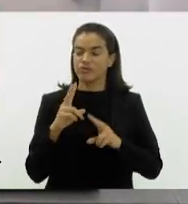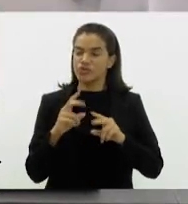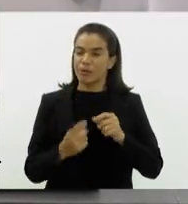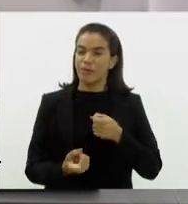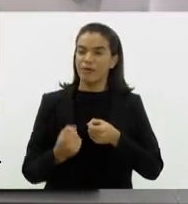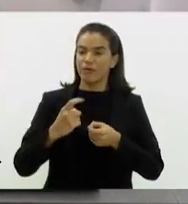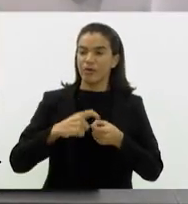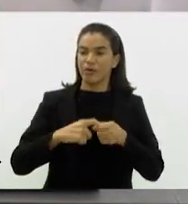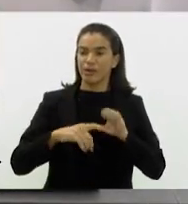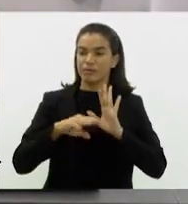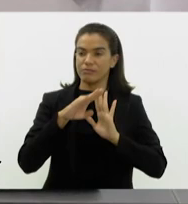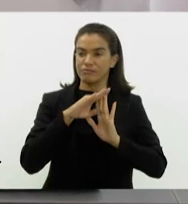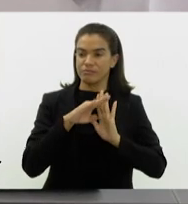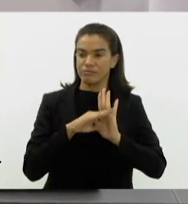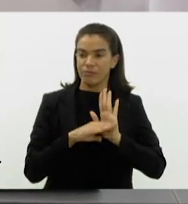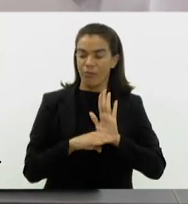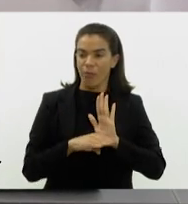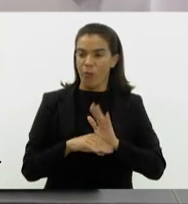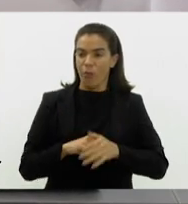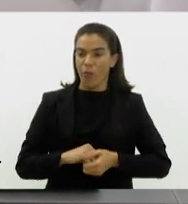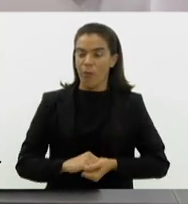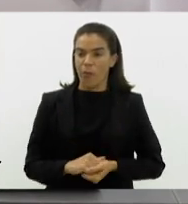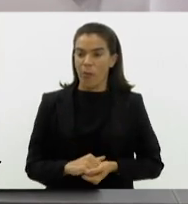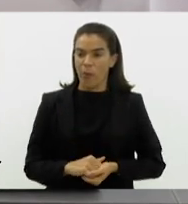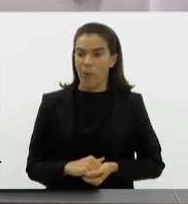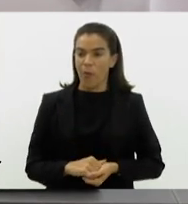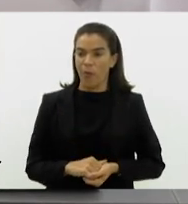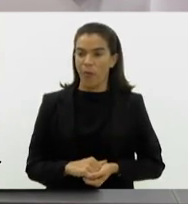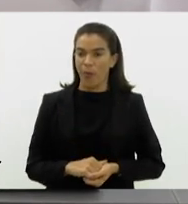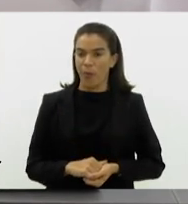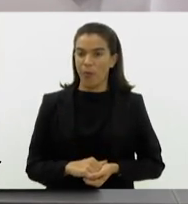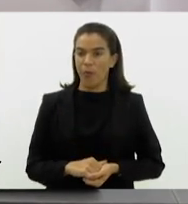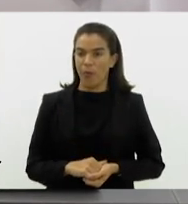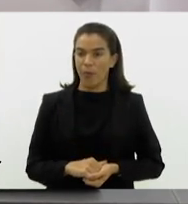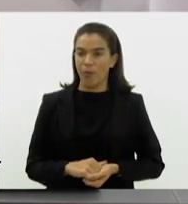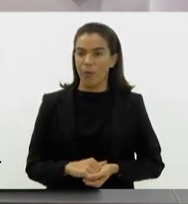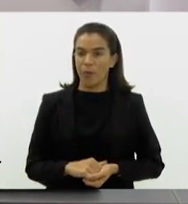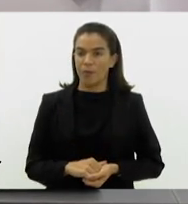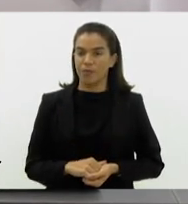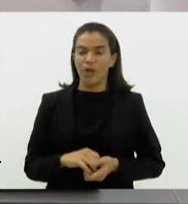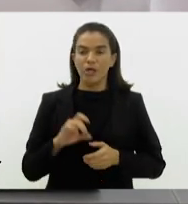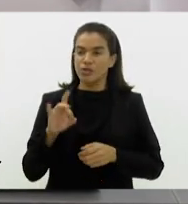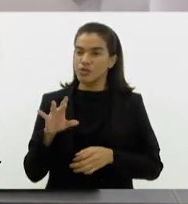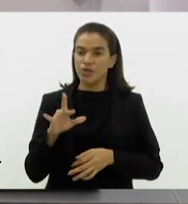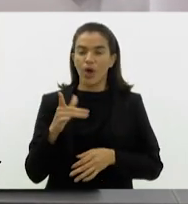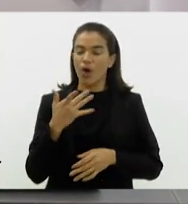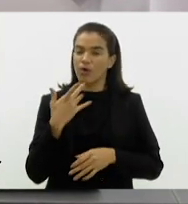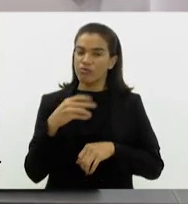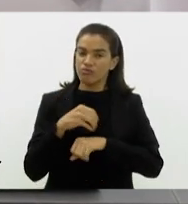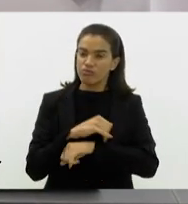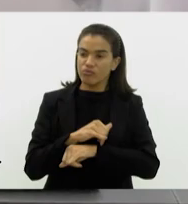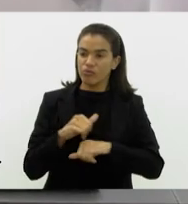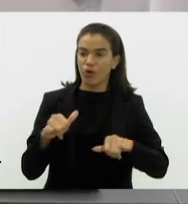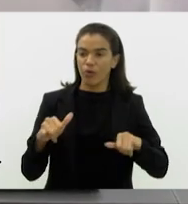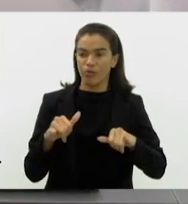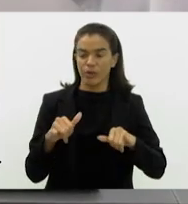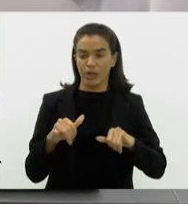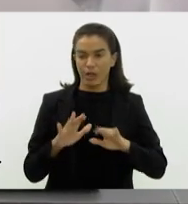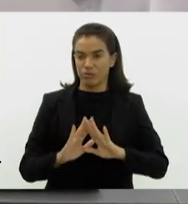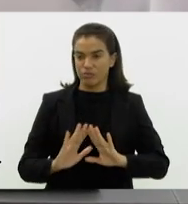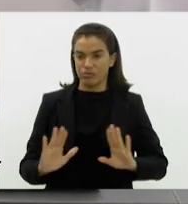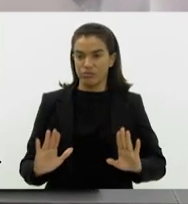pauta. Então, é nesse sentido, a gente não precisa nem deliberar nada. É só o retorno, um comunicado de retorno